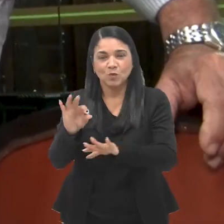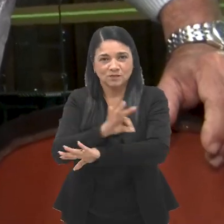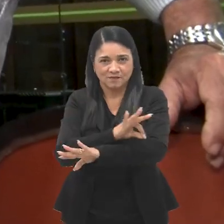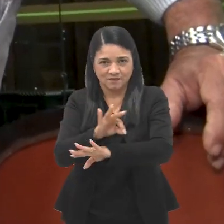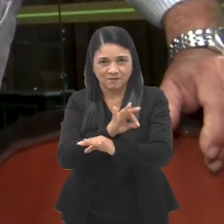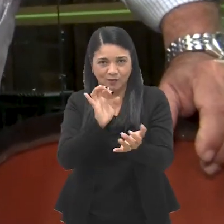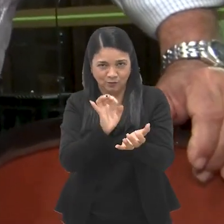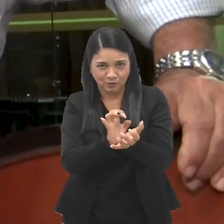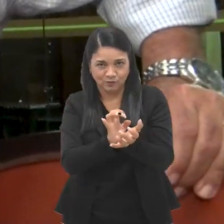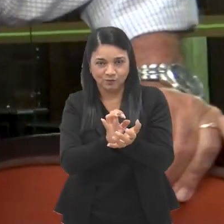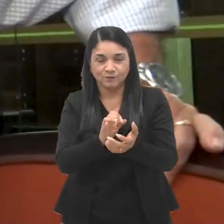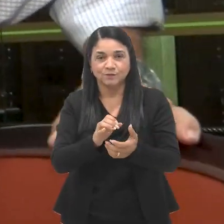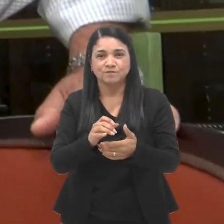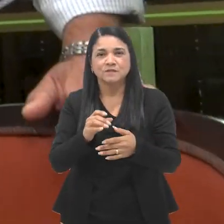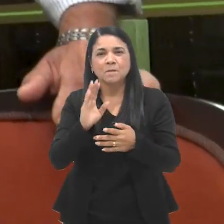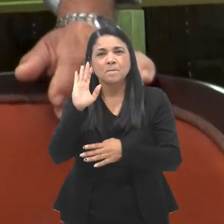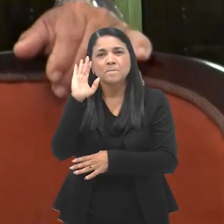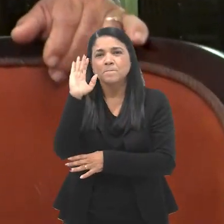tudo construído.